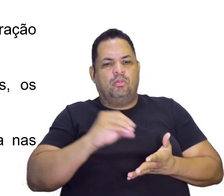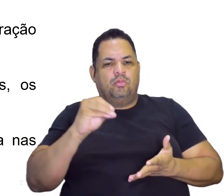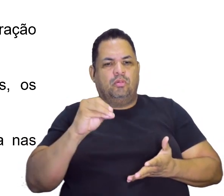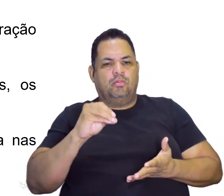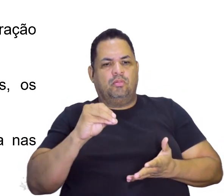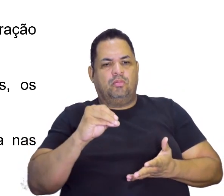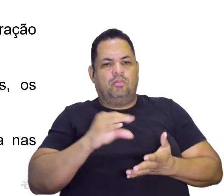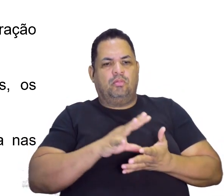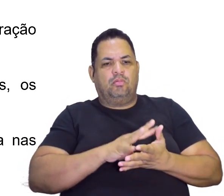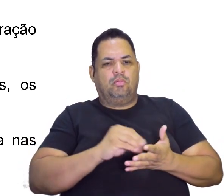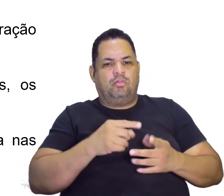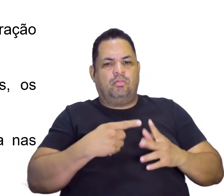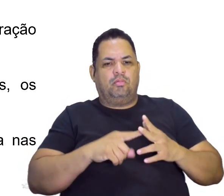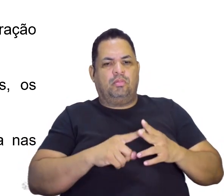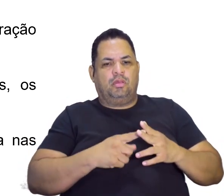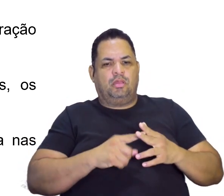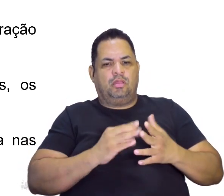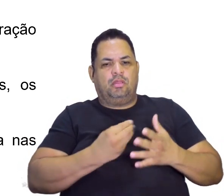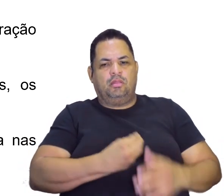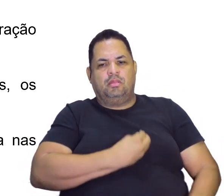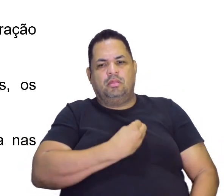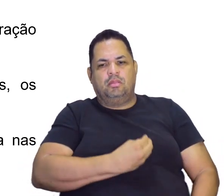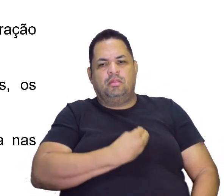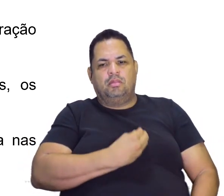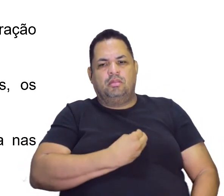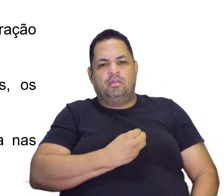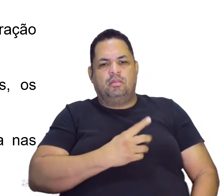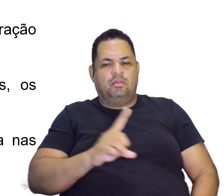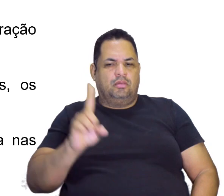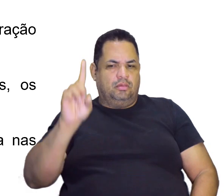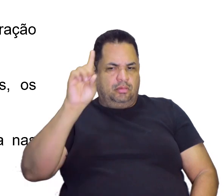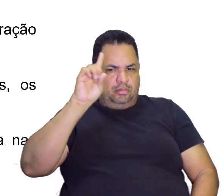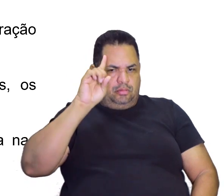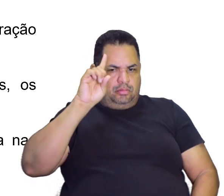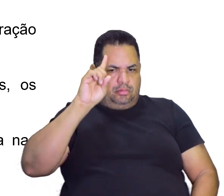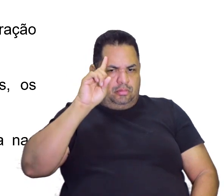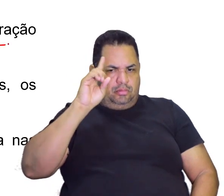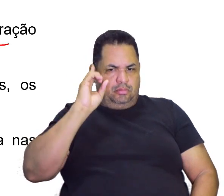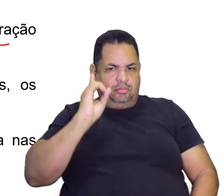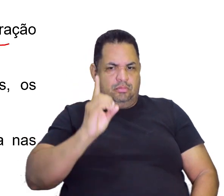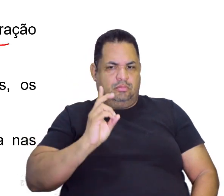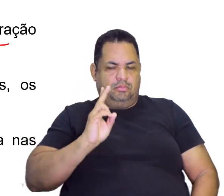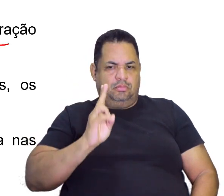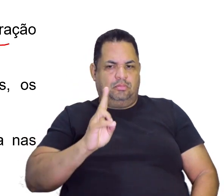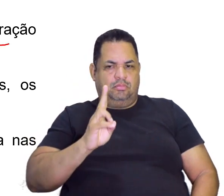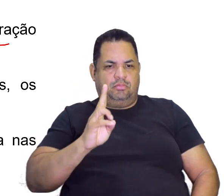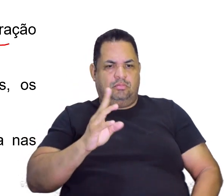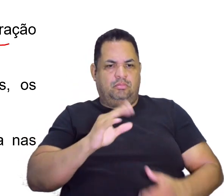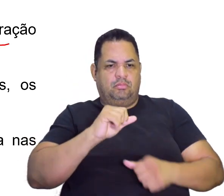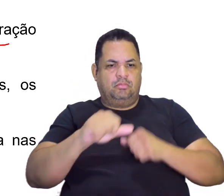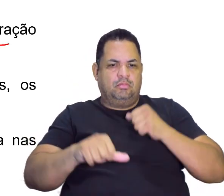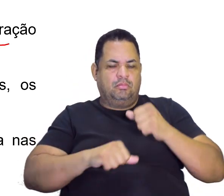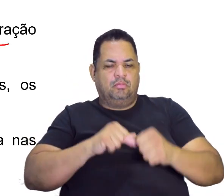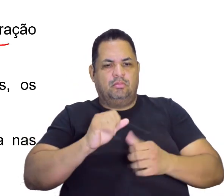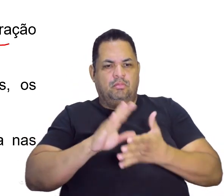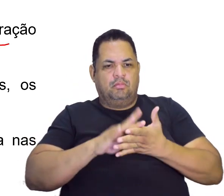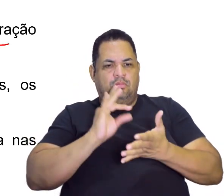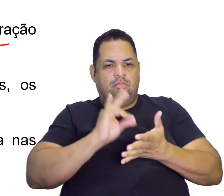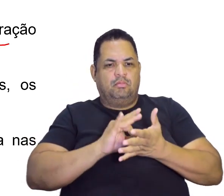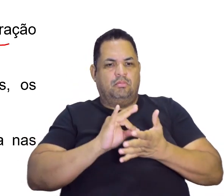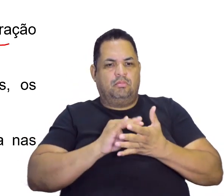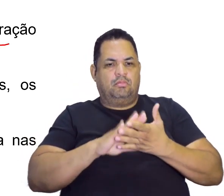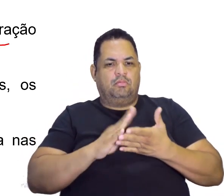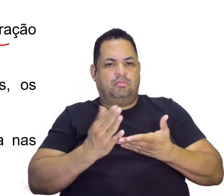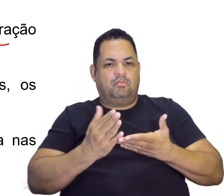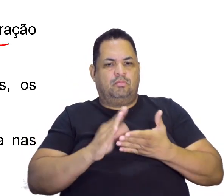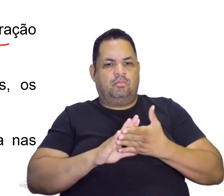Ou seria pela cópia mecânica da vida cotidiana e simultânea alteração da realidade?